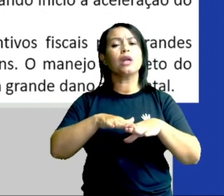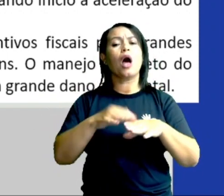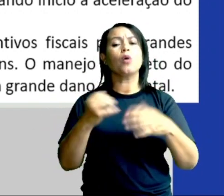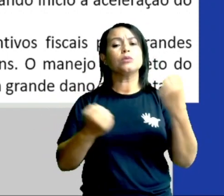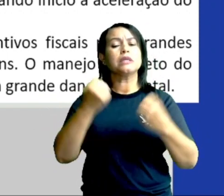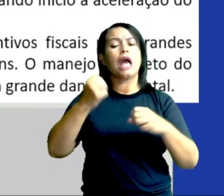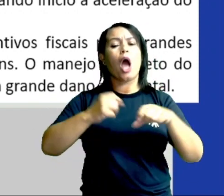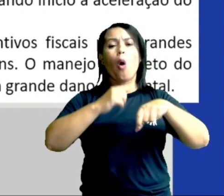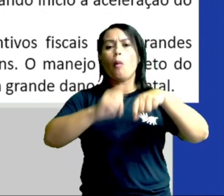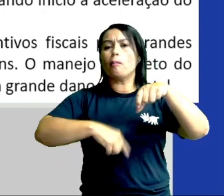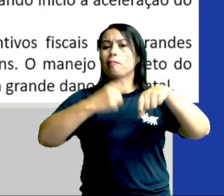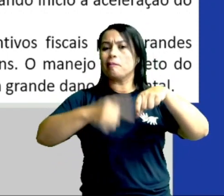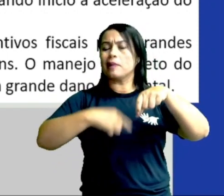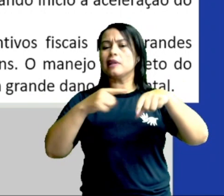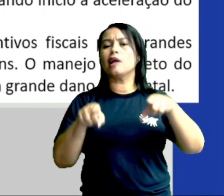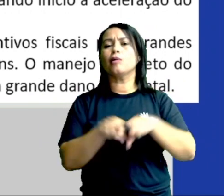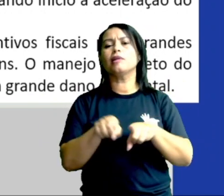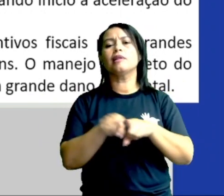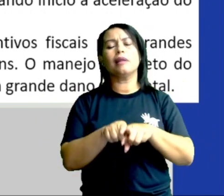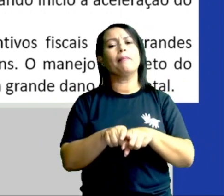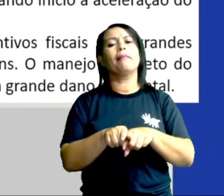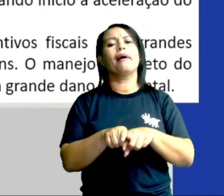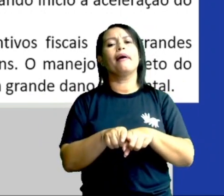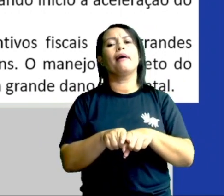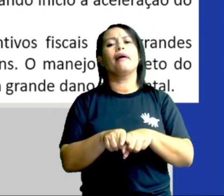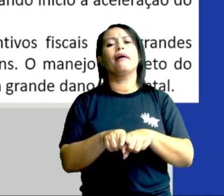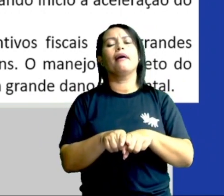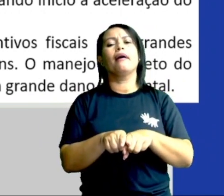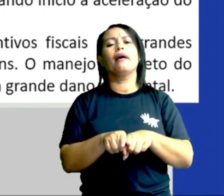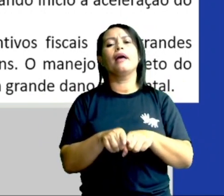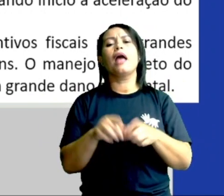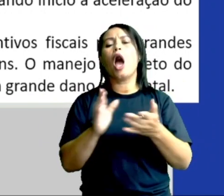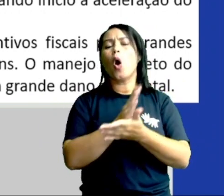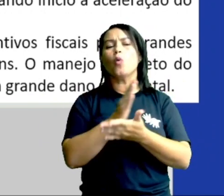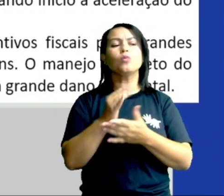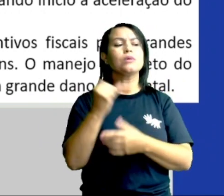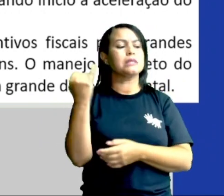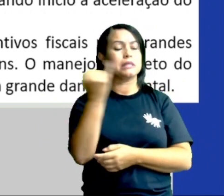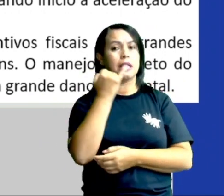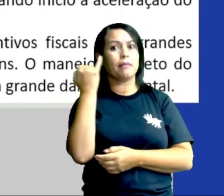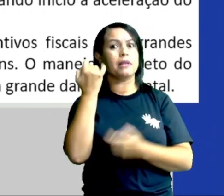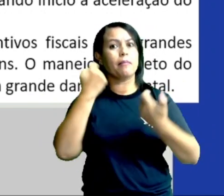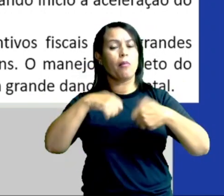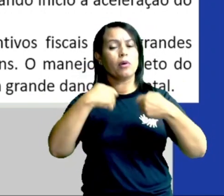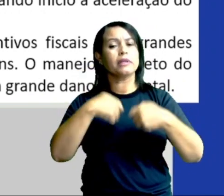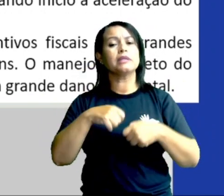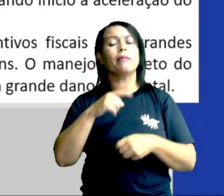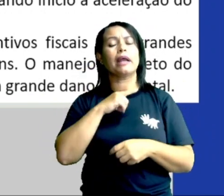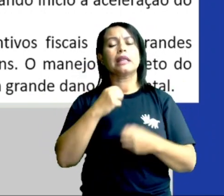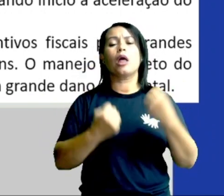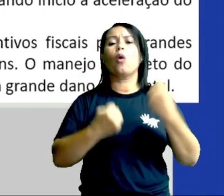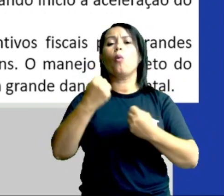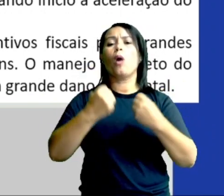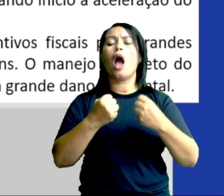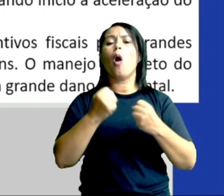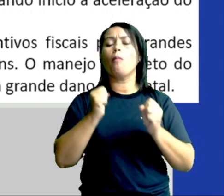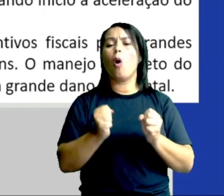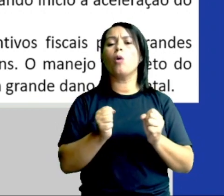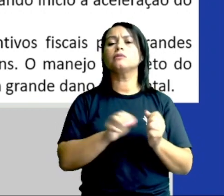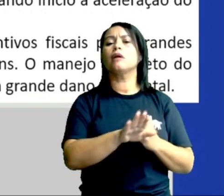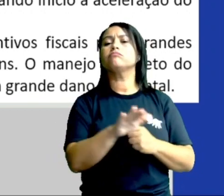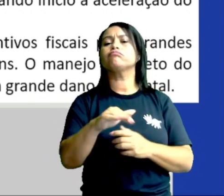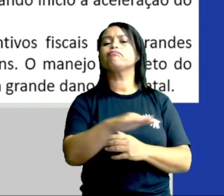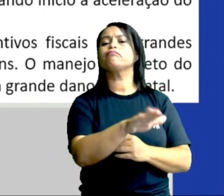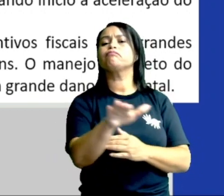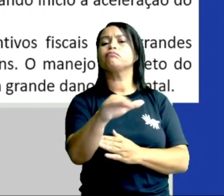na logicamente são nenhum uma das dos elementos necessários e ascensões para que o carro possa se deslocar